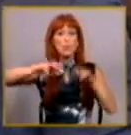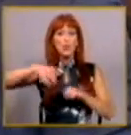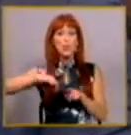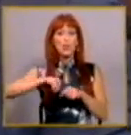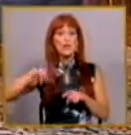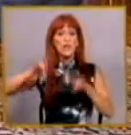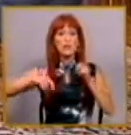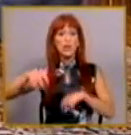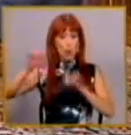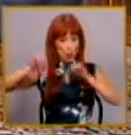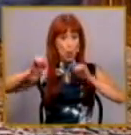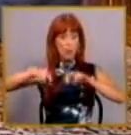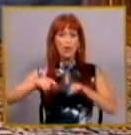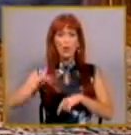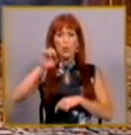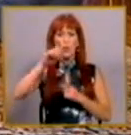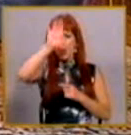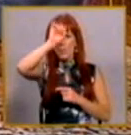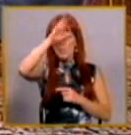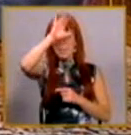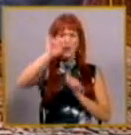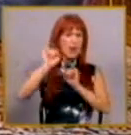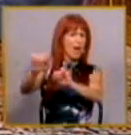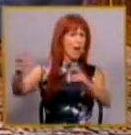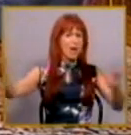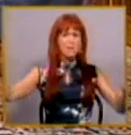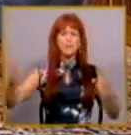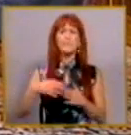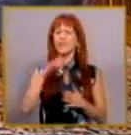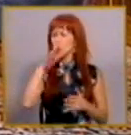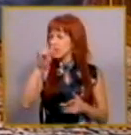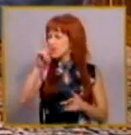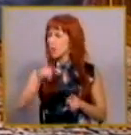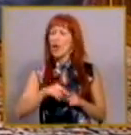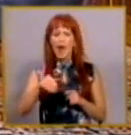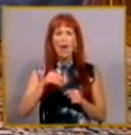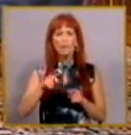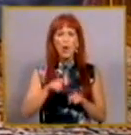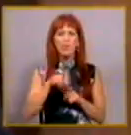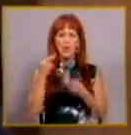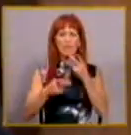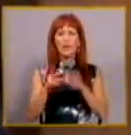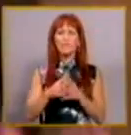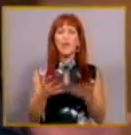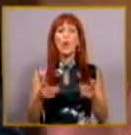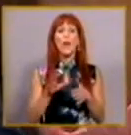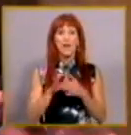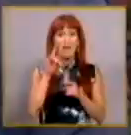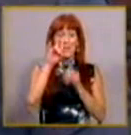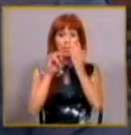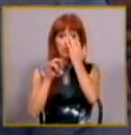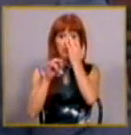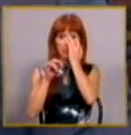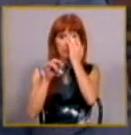concordaram nessa discussão. Estou a fazer. O primeiro-ministro a seguir rejeitou. Estou a dizer que há aí espaço para exatamente podermos avaliar. Exatamente. Agora, sobre esta questão... Não terá o